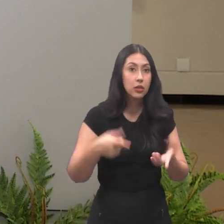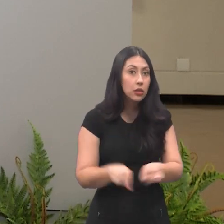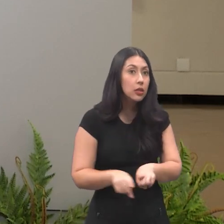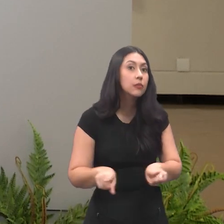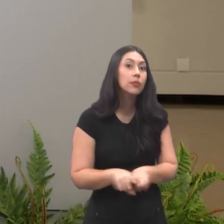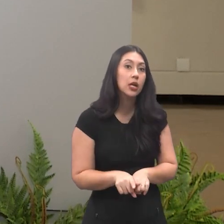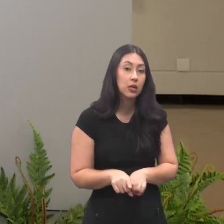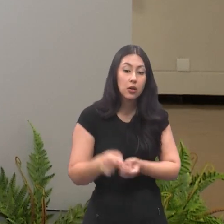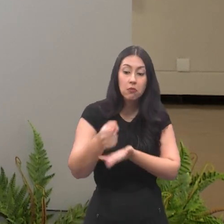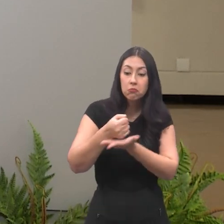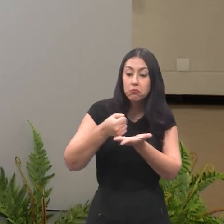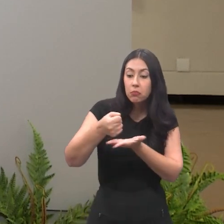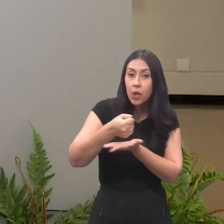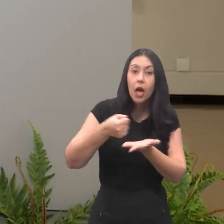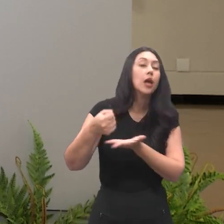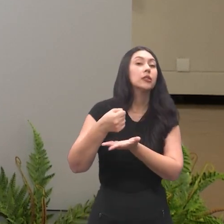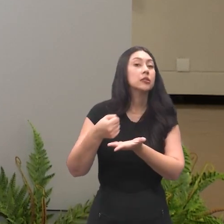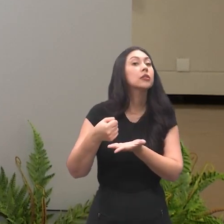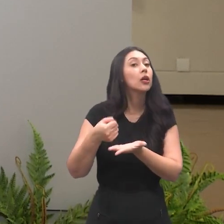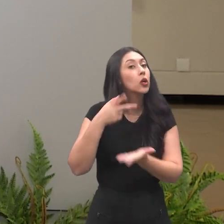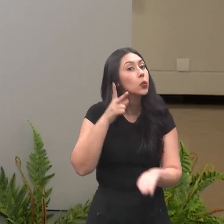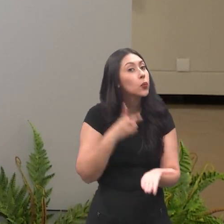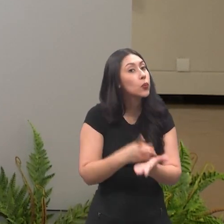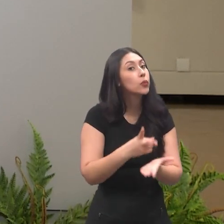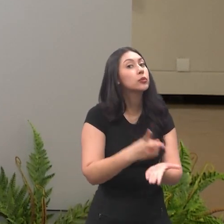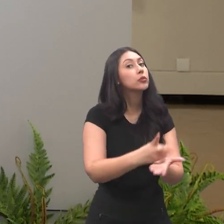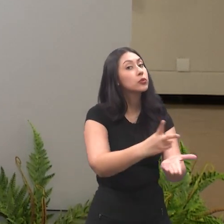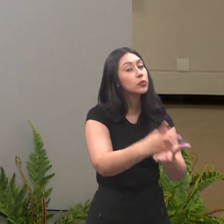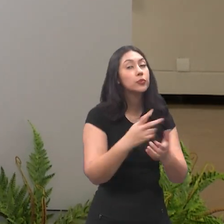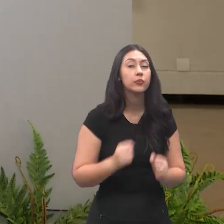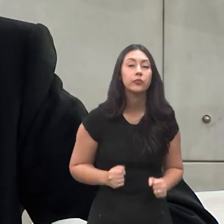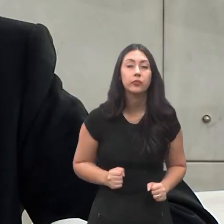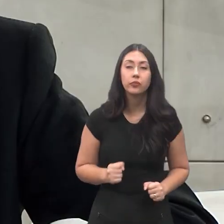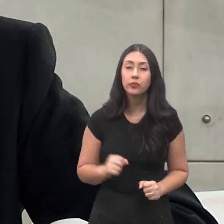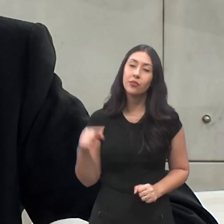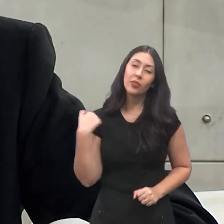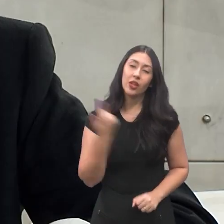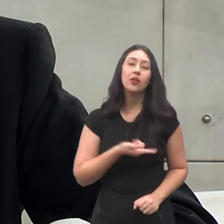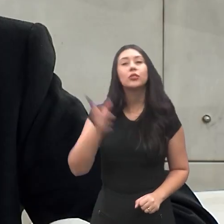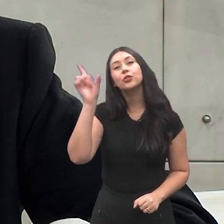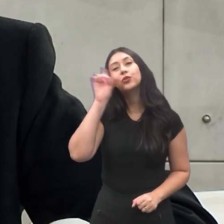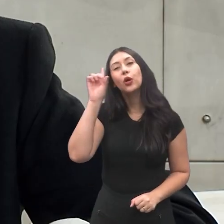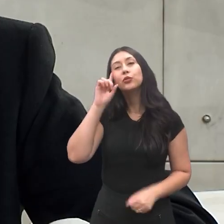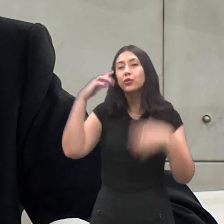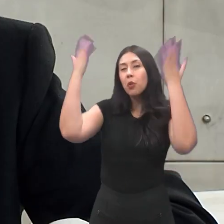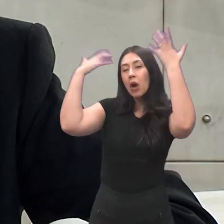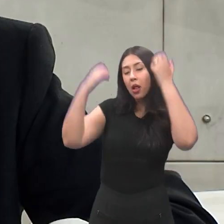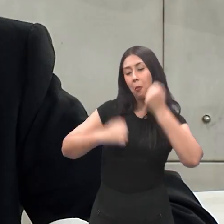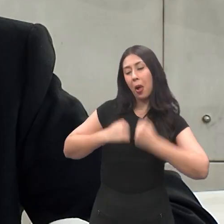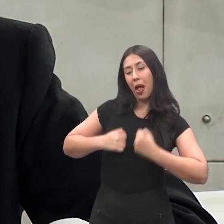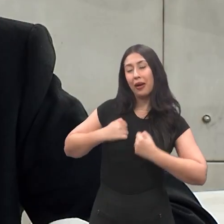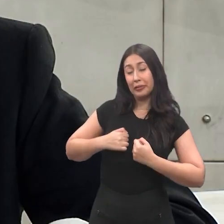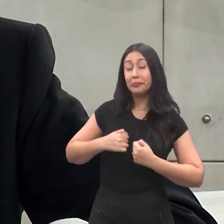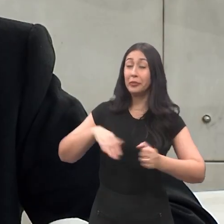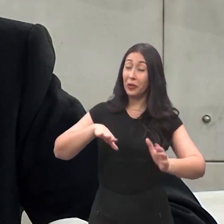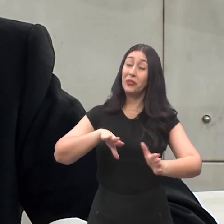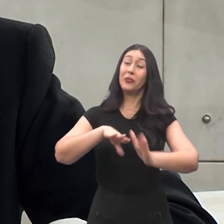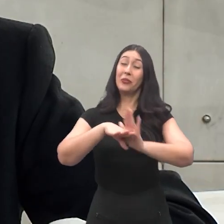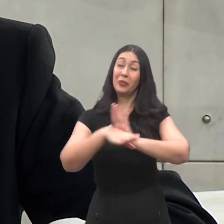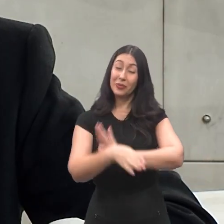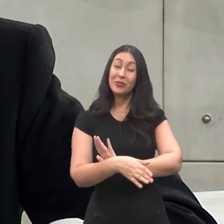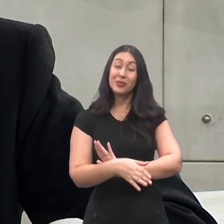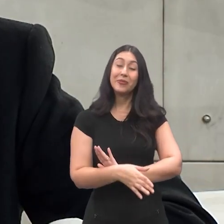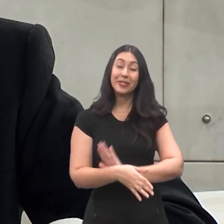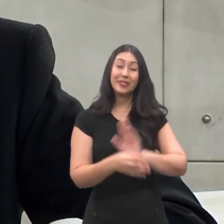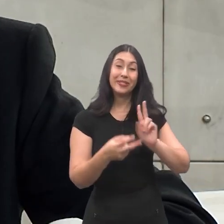alimentação básica daquele período ainda permanece entre nós. A gente toma banho todo dia, isso já é um hábito indígena, né?